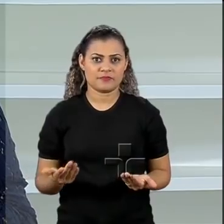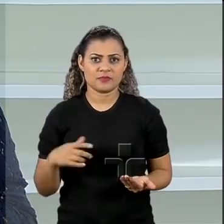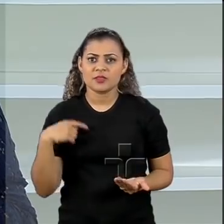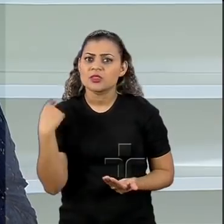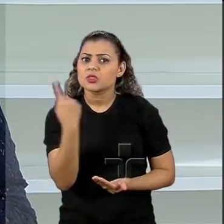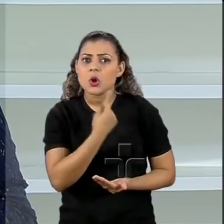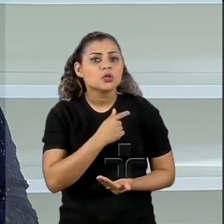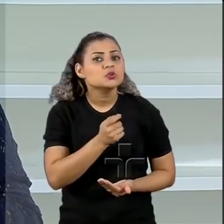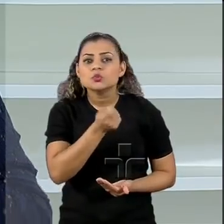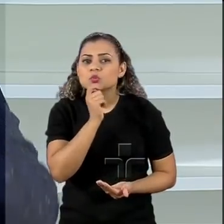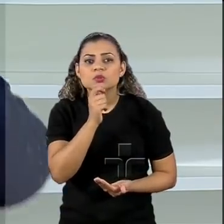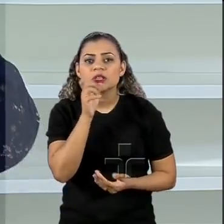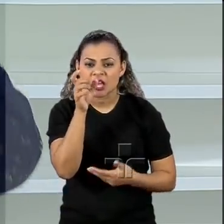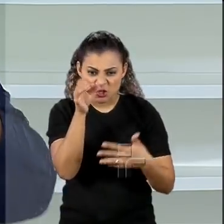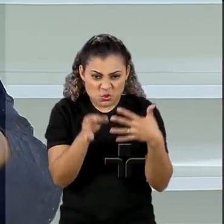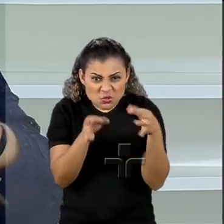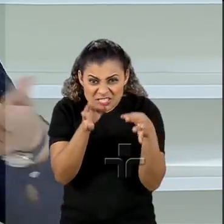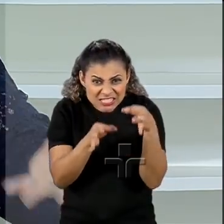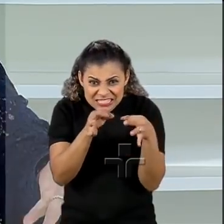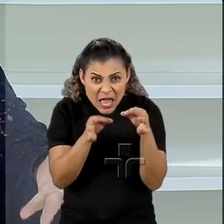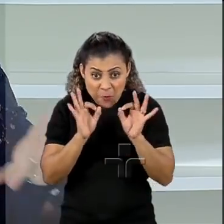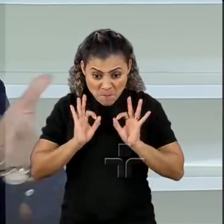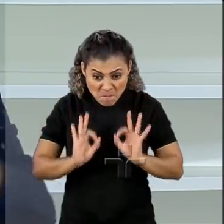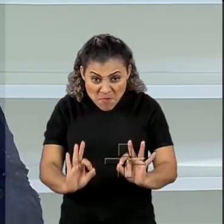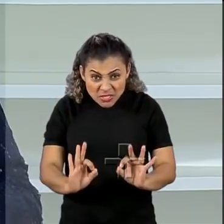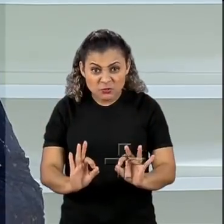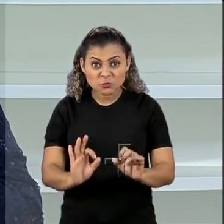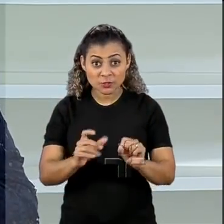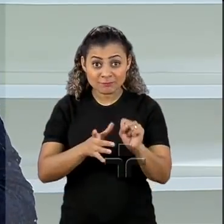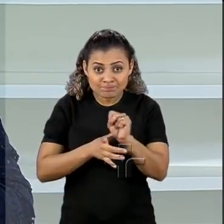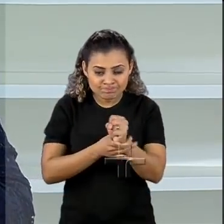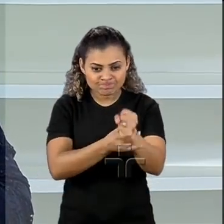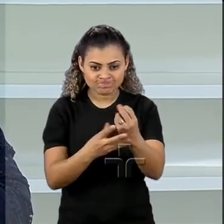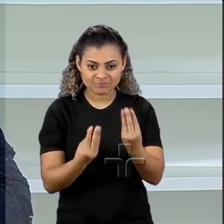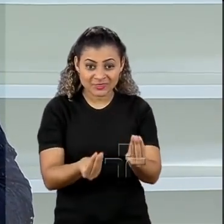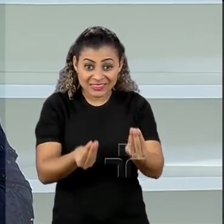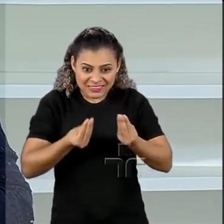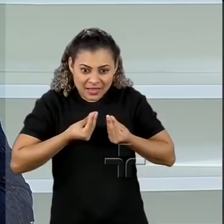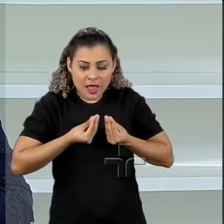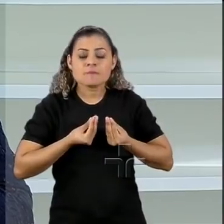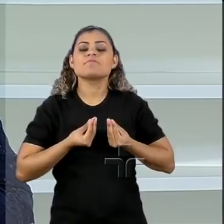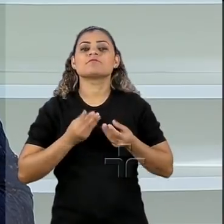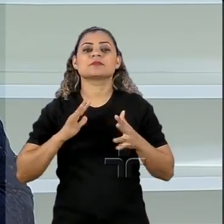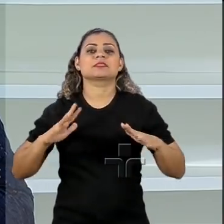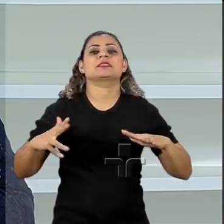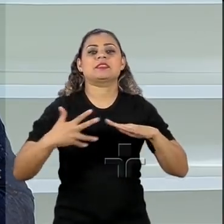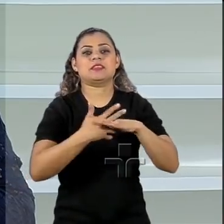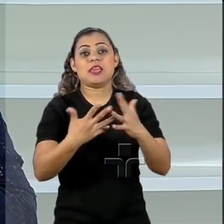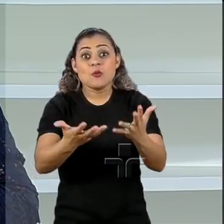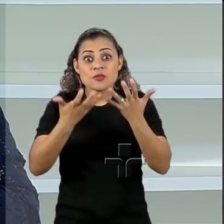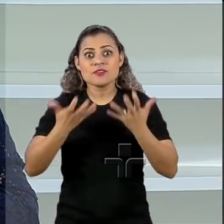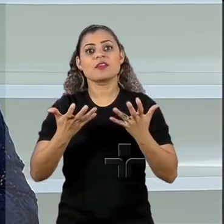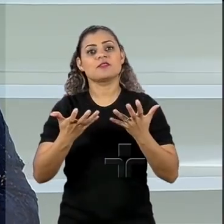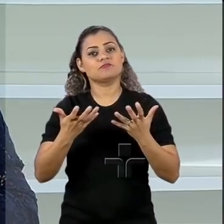sem um judiciário que garanta efetivamente esta cidadania que nós tanto